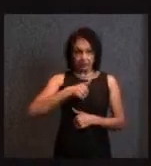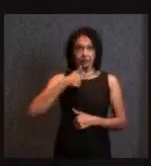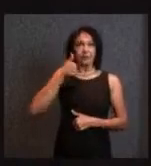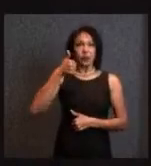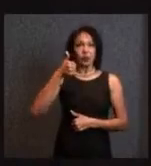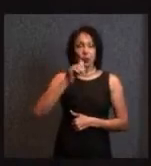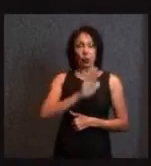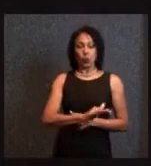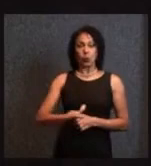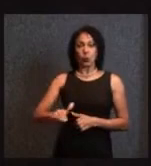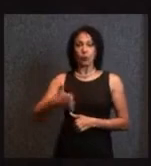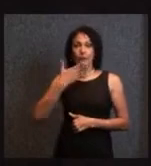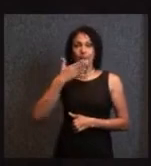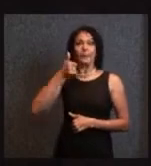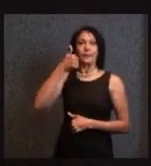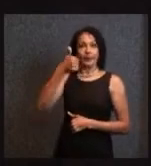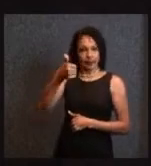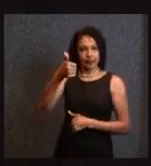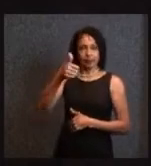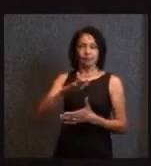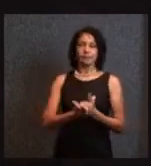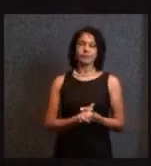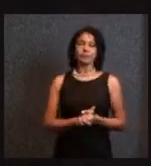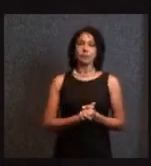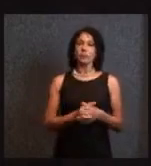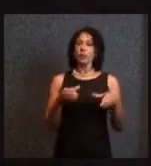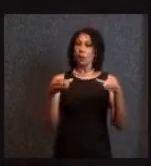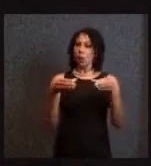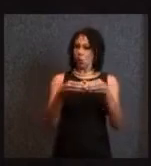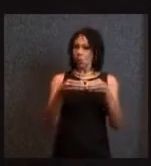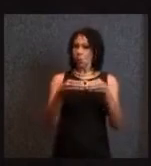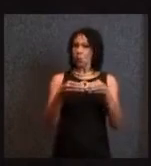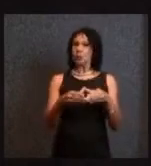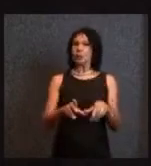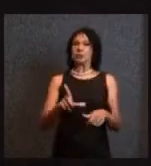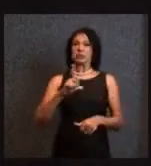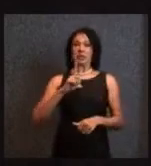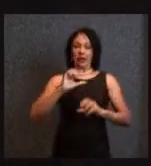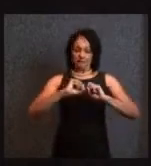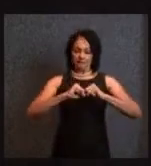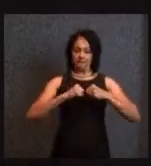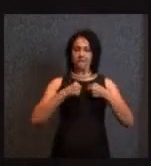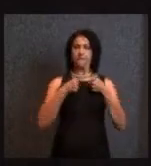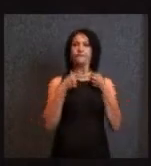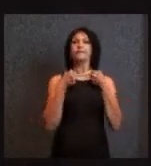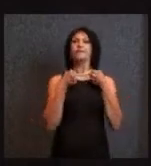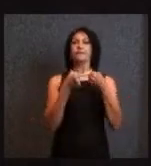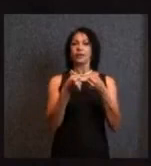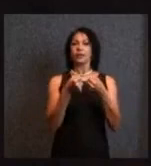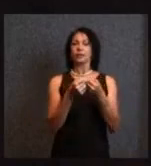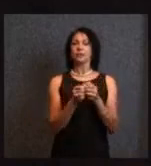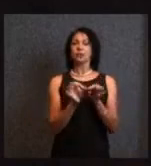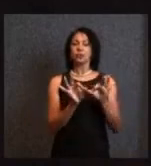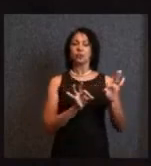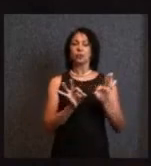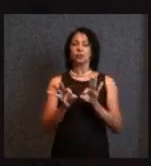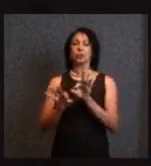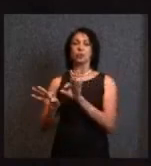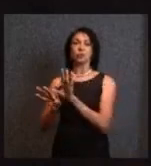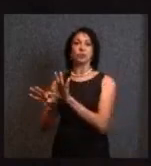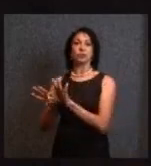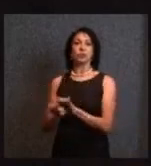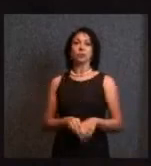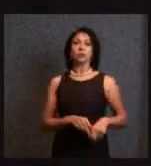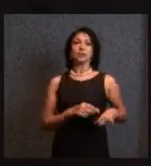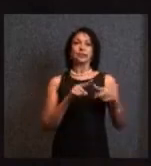seus estudantes são as redes que têm muito bem fortalecidos e estruturados